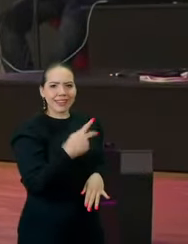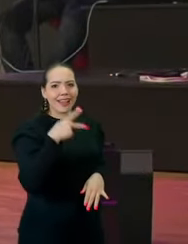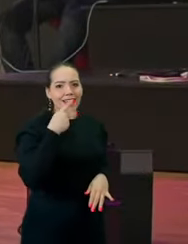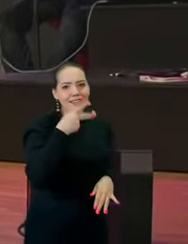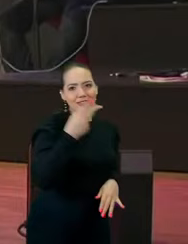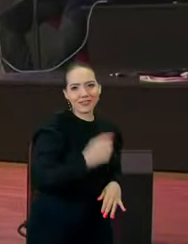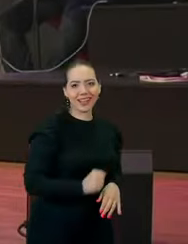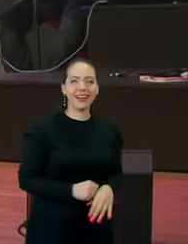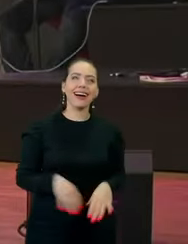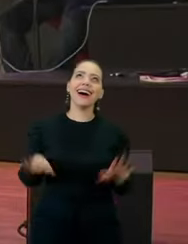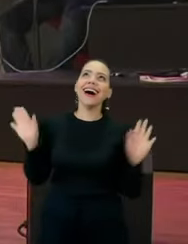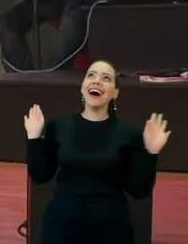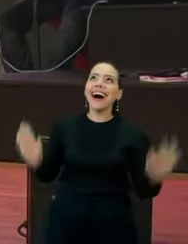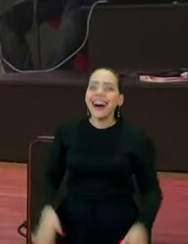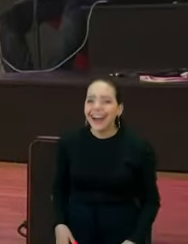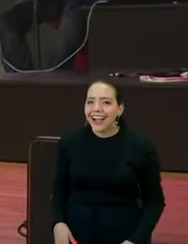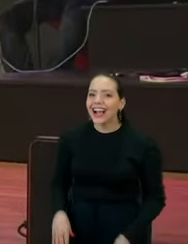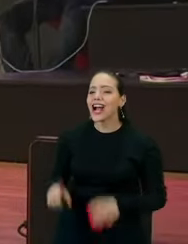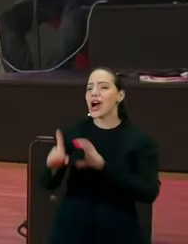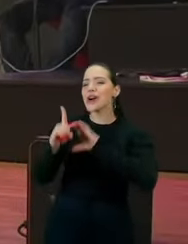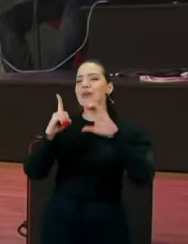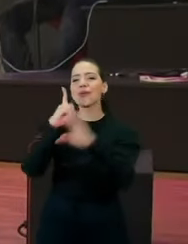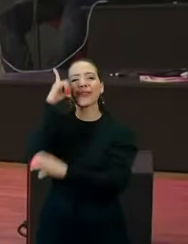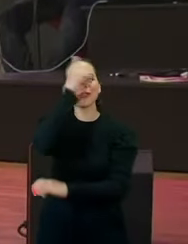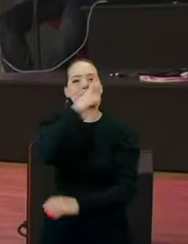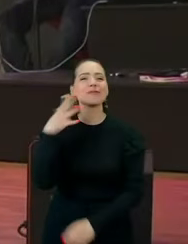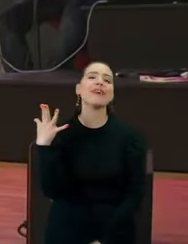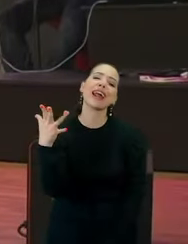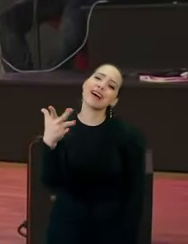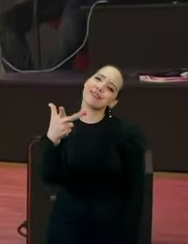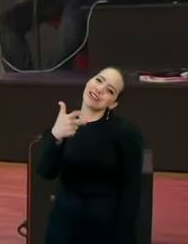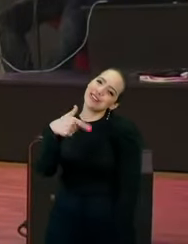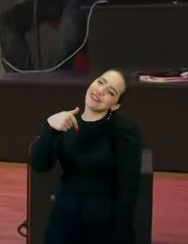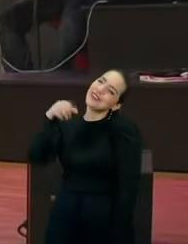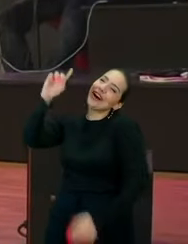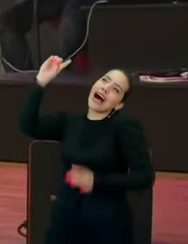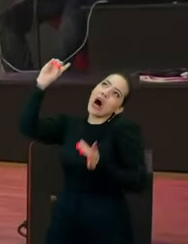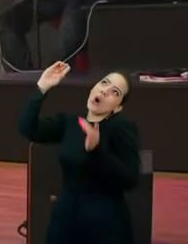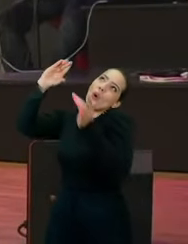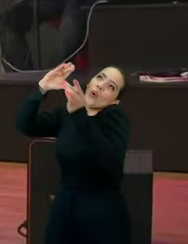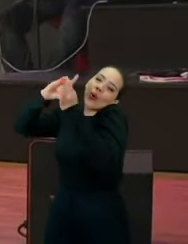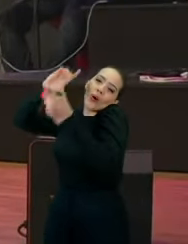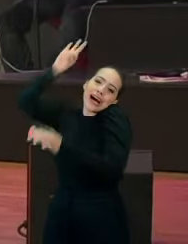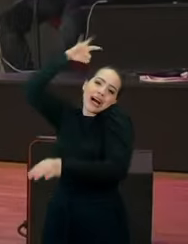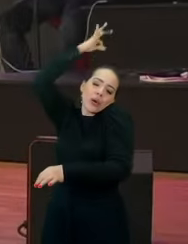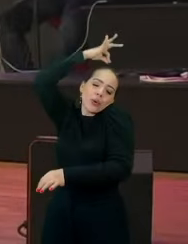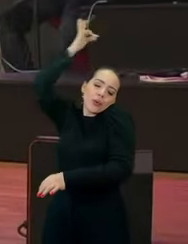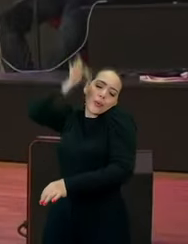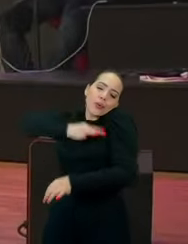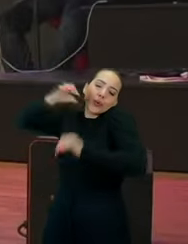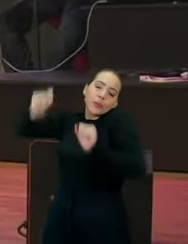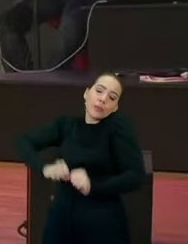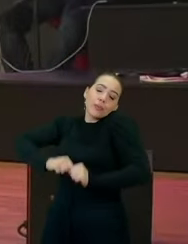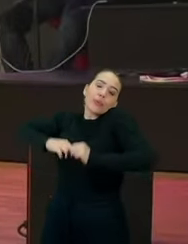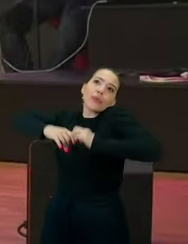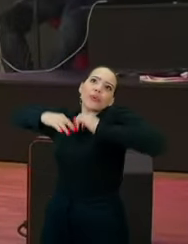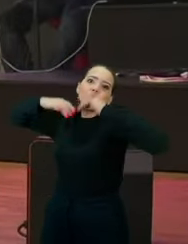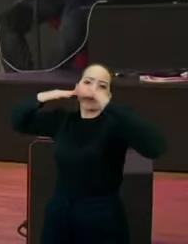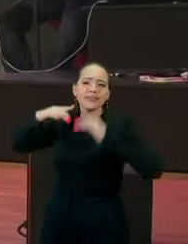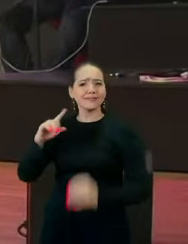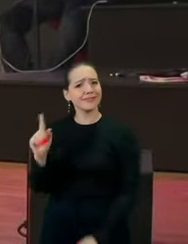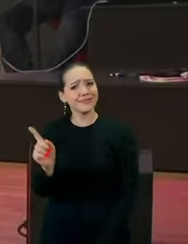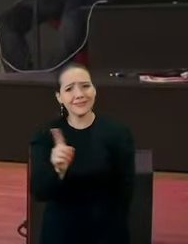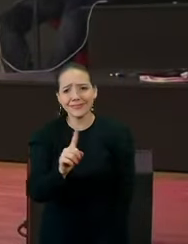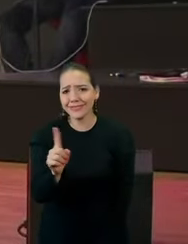das igrejas, da Bíblia, de tudo, fazer o que eu quero e vir domingo de novo, quase morrendo, conectar de novo. O que o Senhor está te oferecendo hoje é